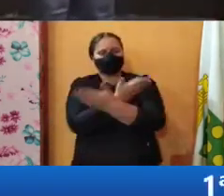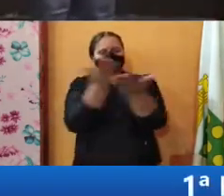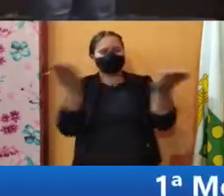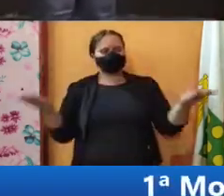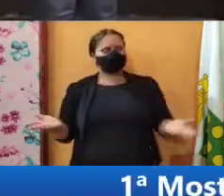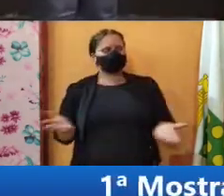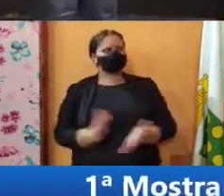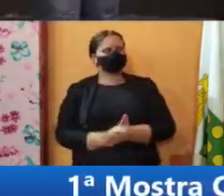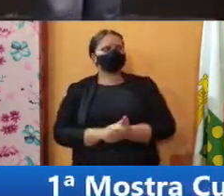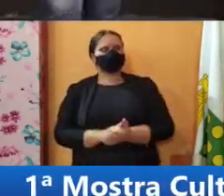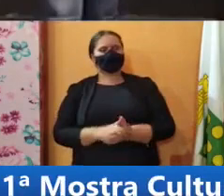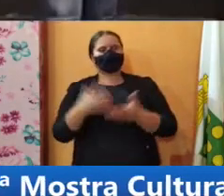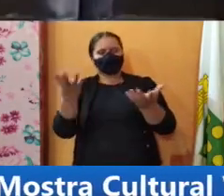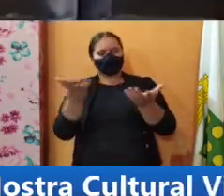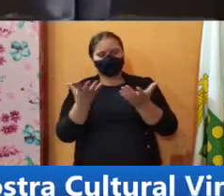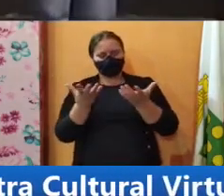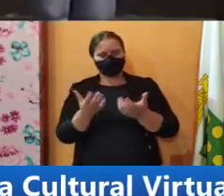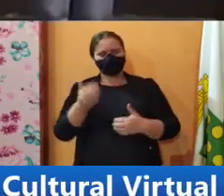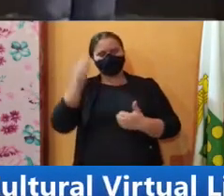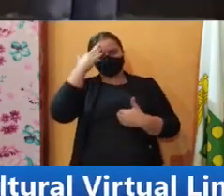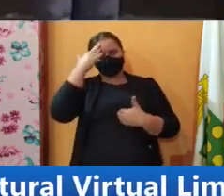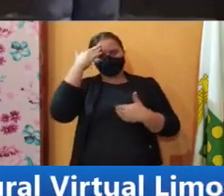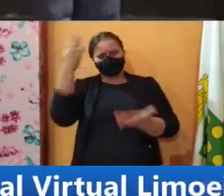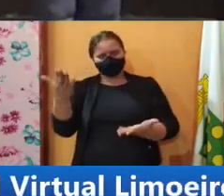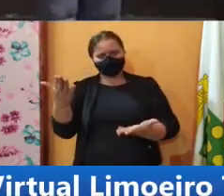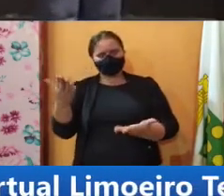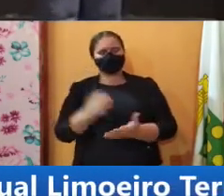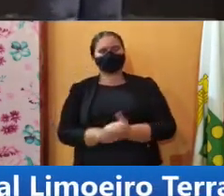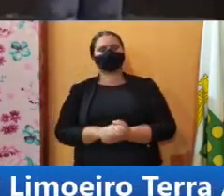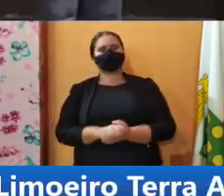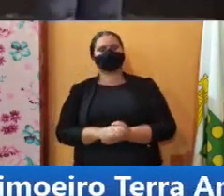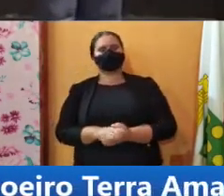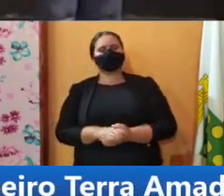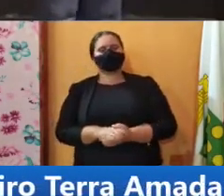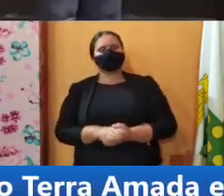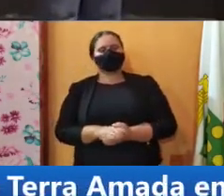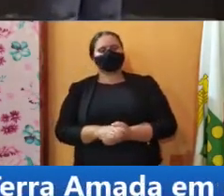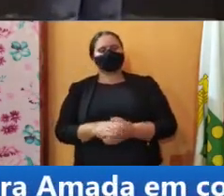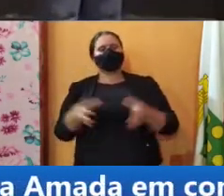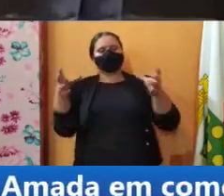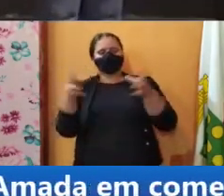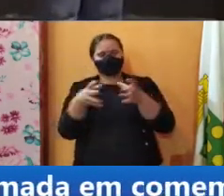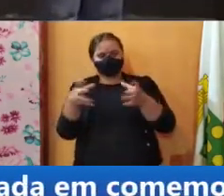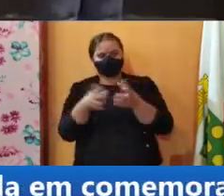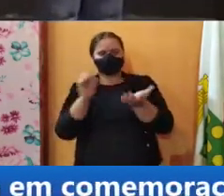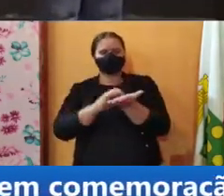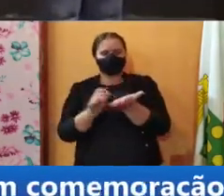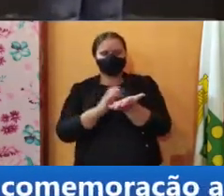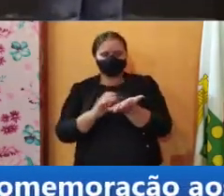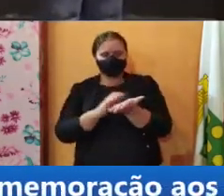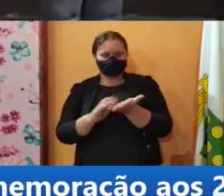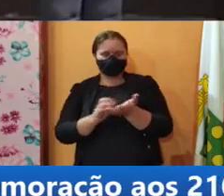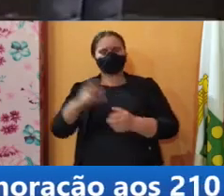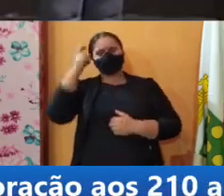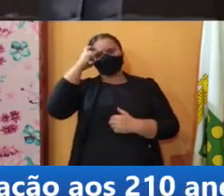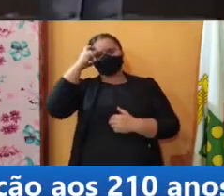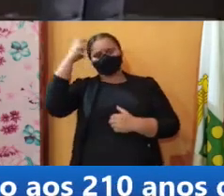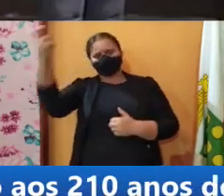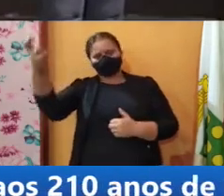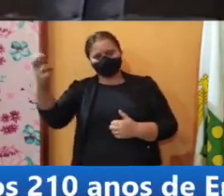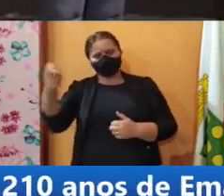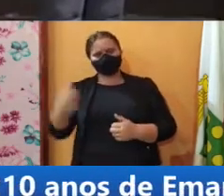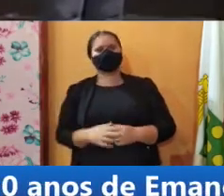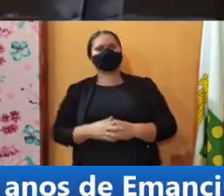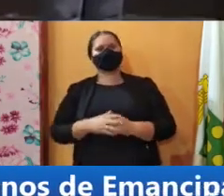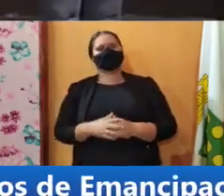Eu quero mais uma vez deixar registrado o meu agradecimento à equipe da Secretaria de Cultura, Turismo,